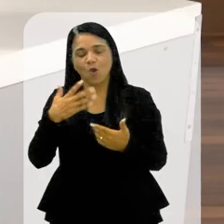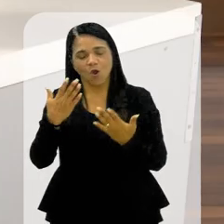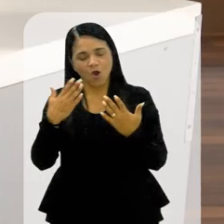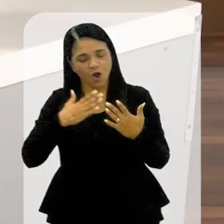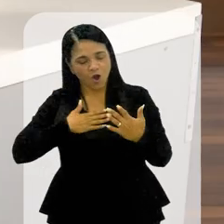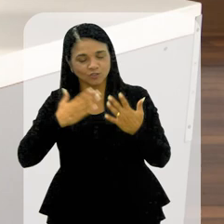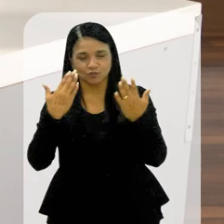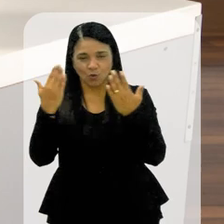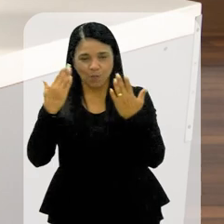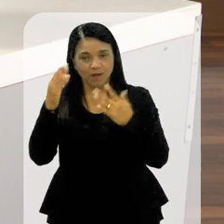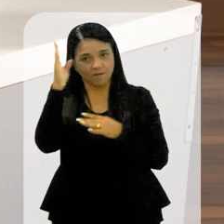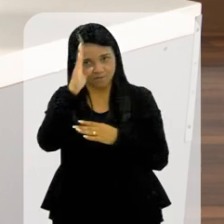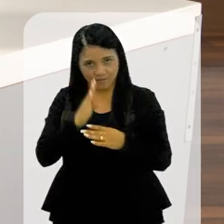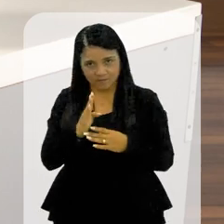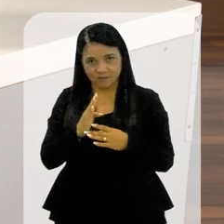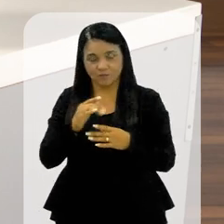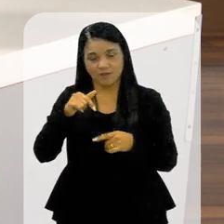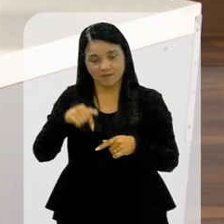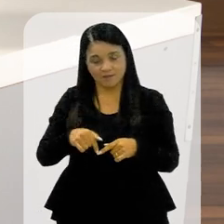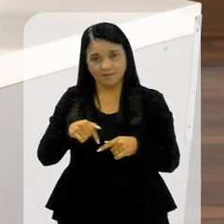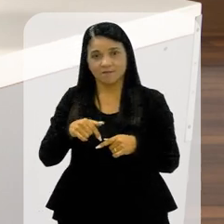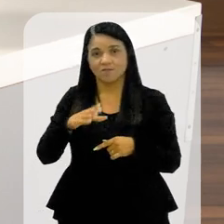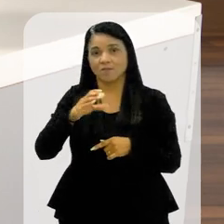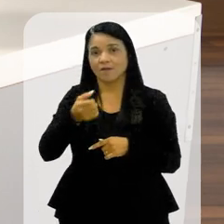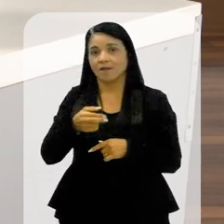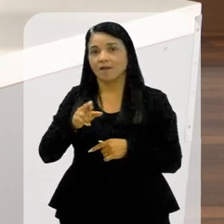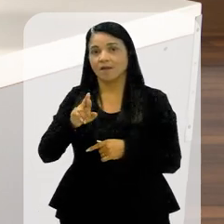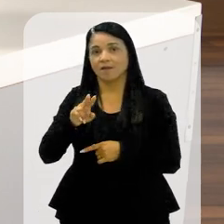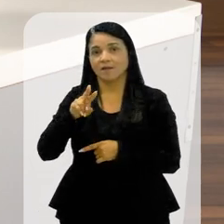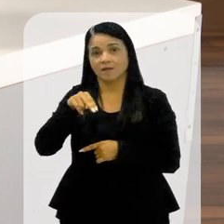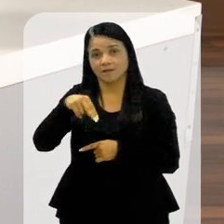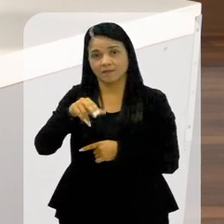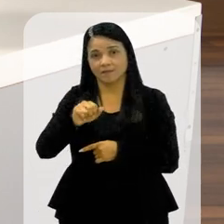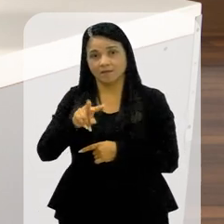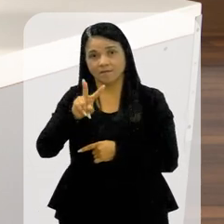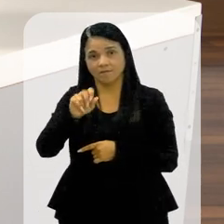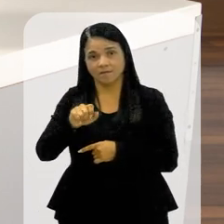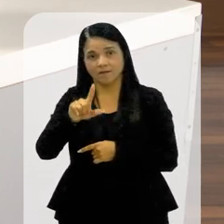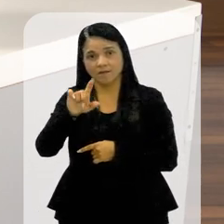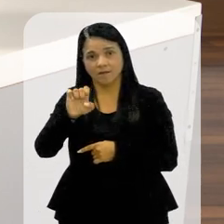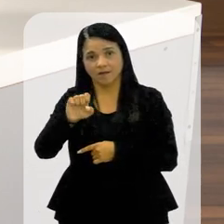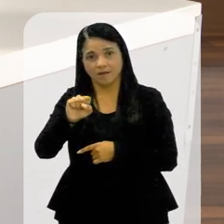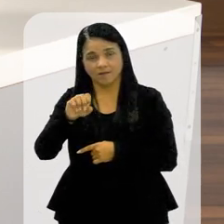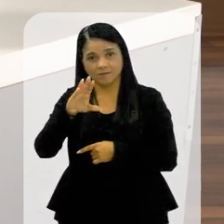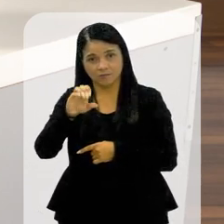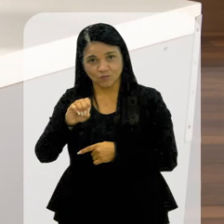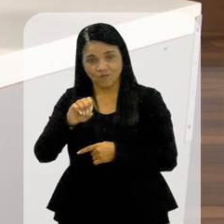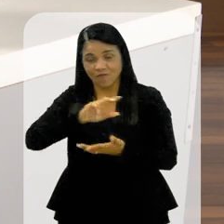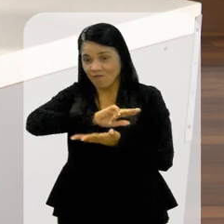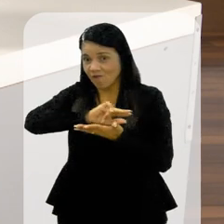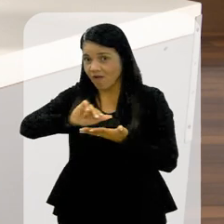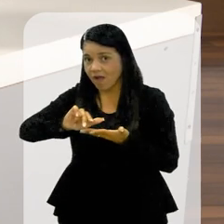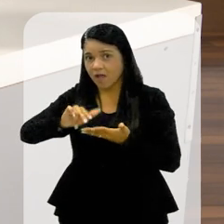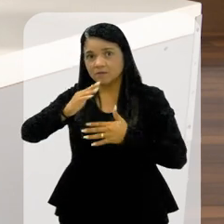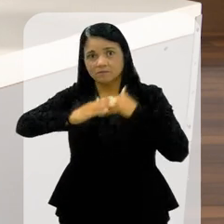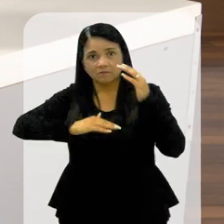fazer o paralelo aqui com o Brasil. A gente tem aqui o carnavalesco com inúmeras funções, que tem que